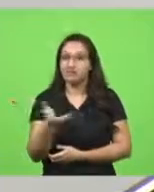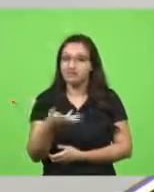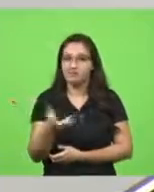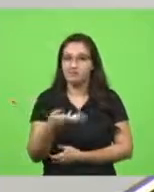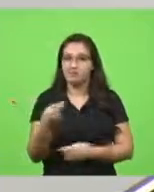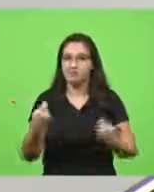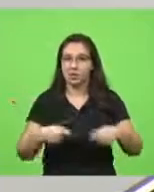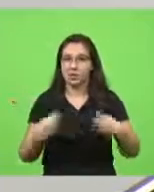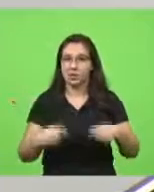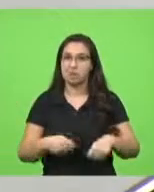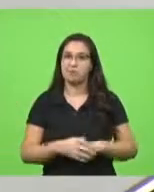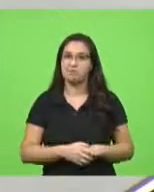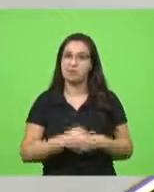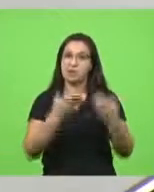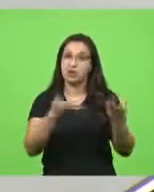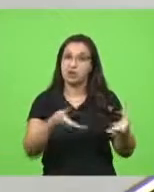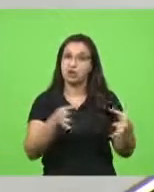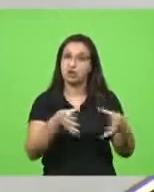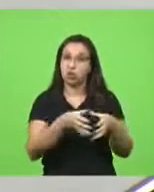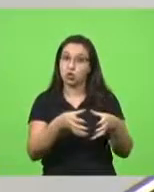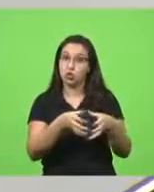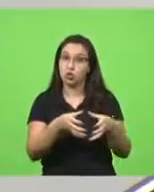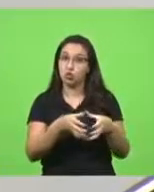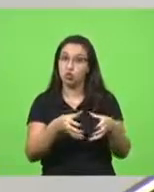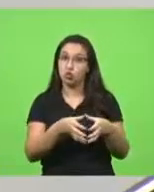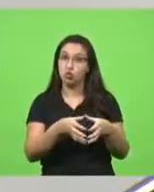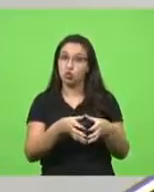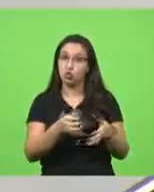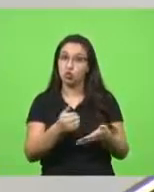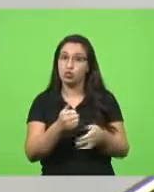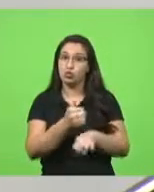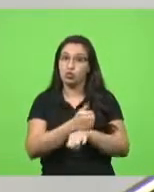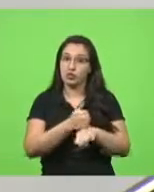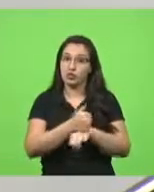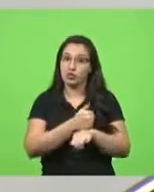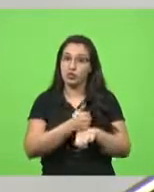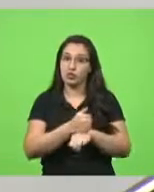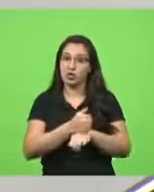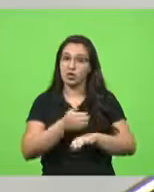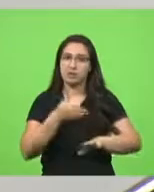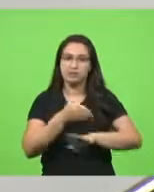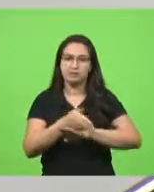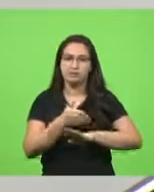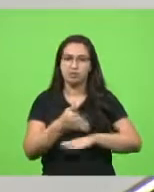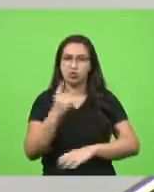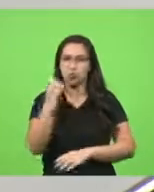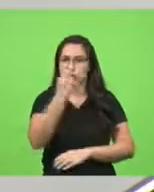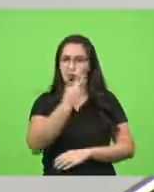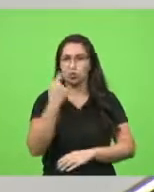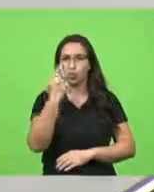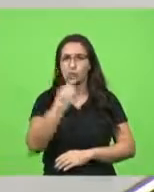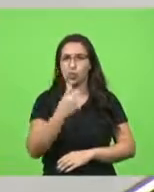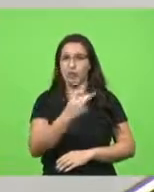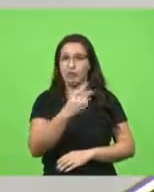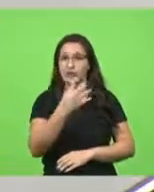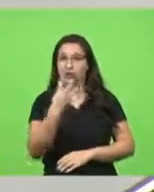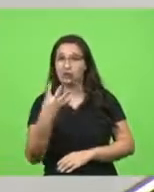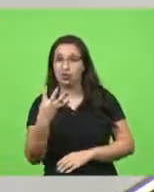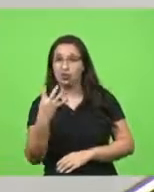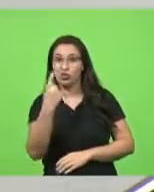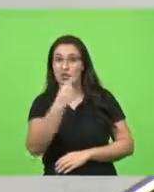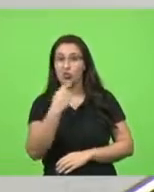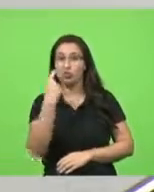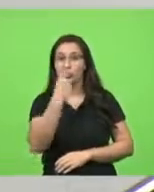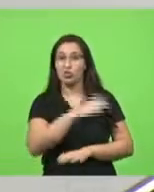outro grupo de profissionais que está presente 24 horas por dia nas atividades de